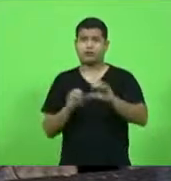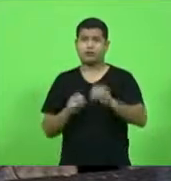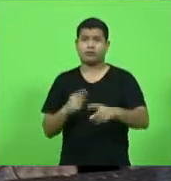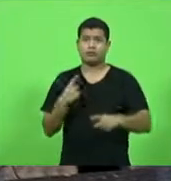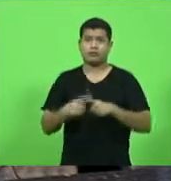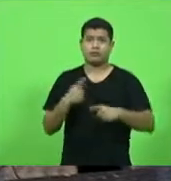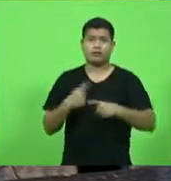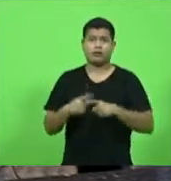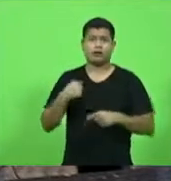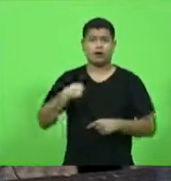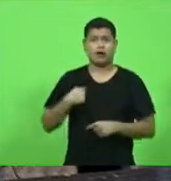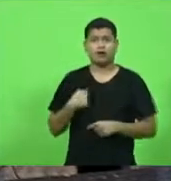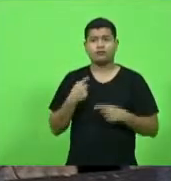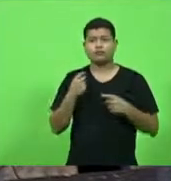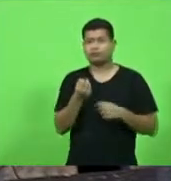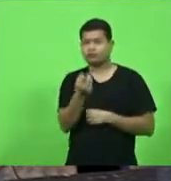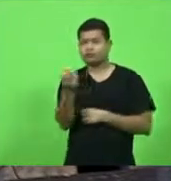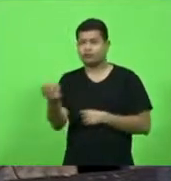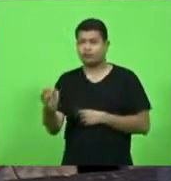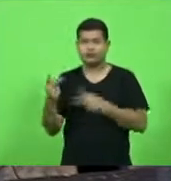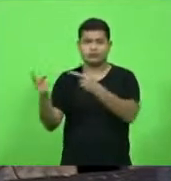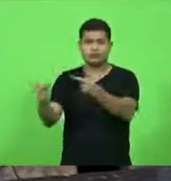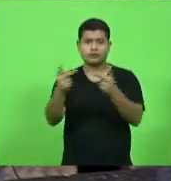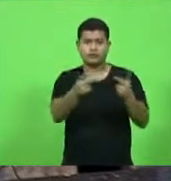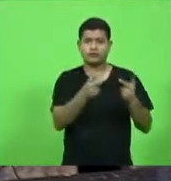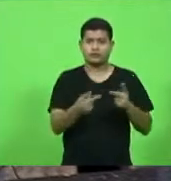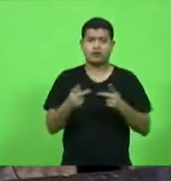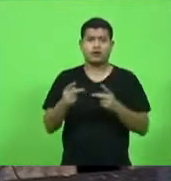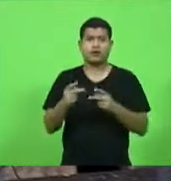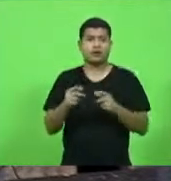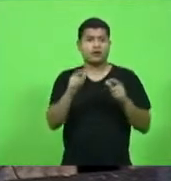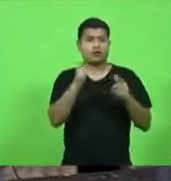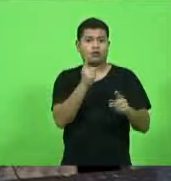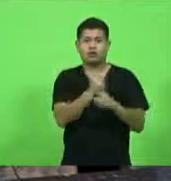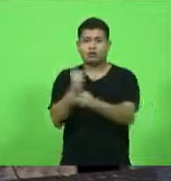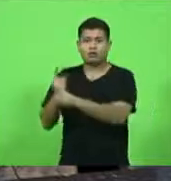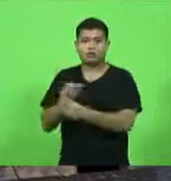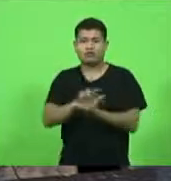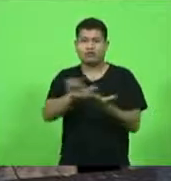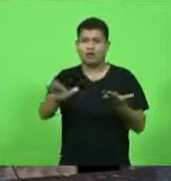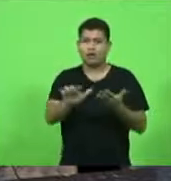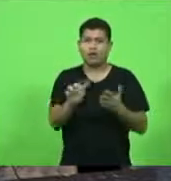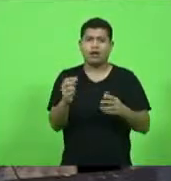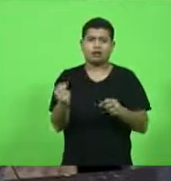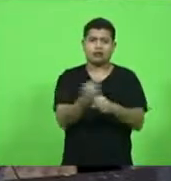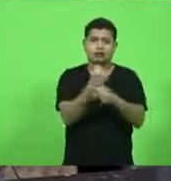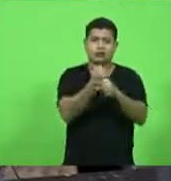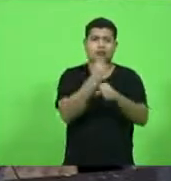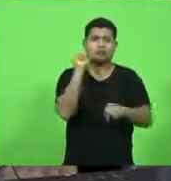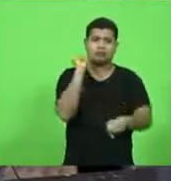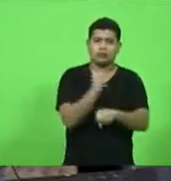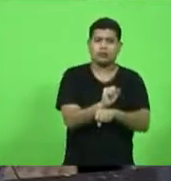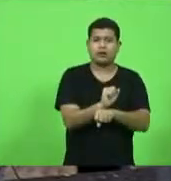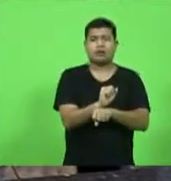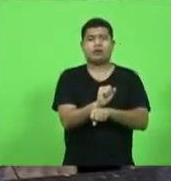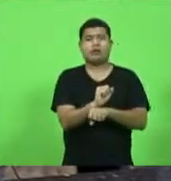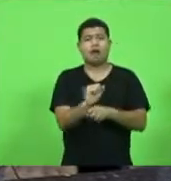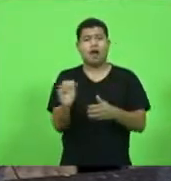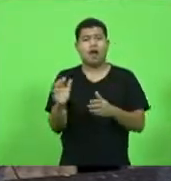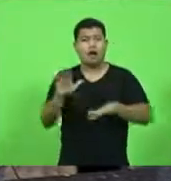o Estado, encontrei diversas obras de escolas que foram paradas, paralisadas, às